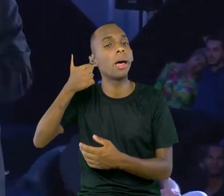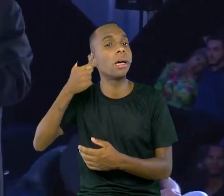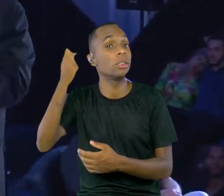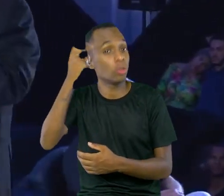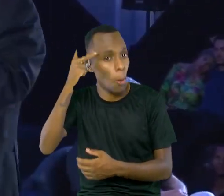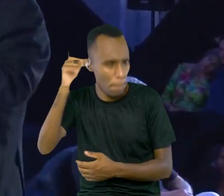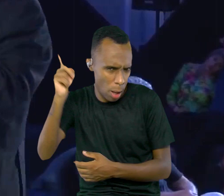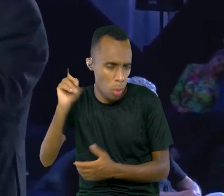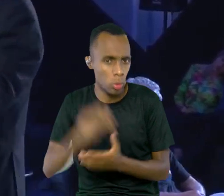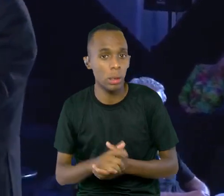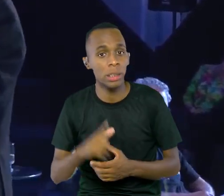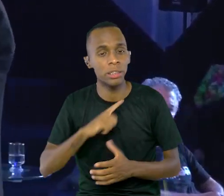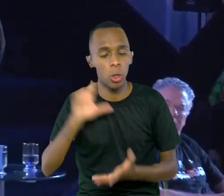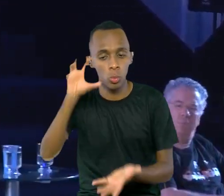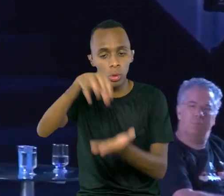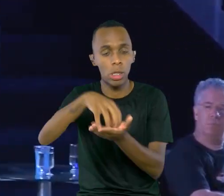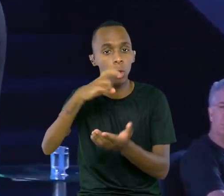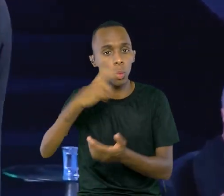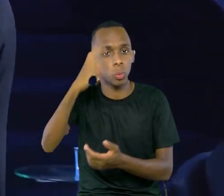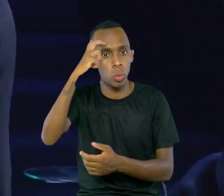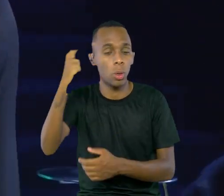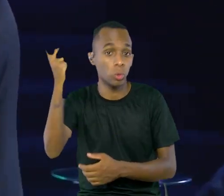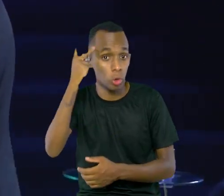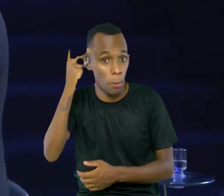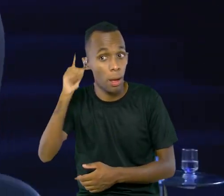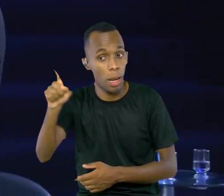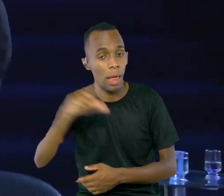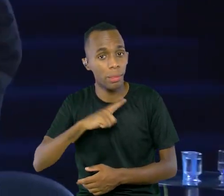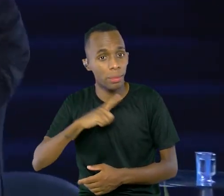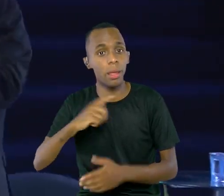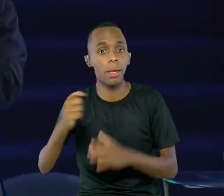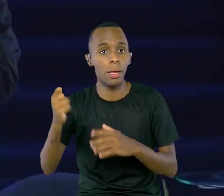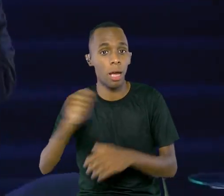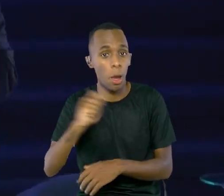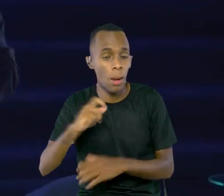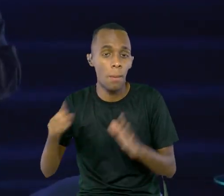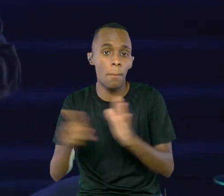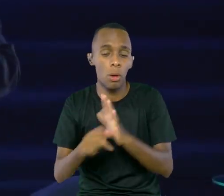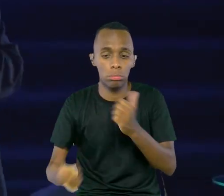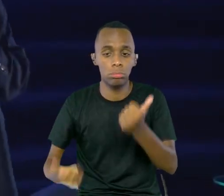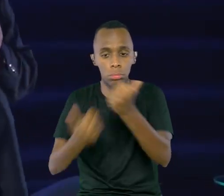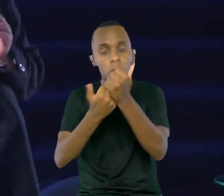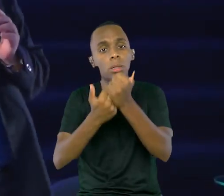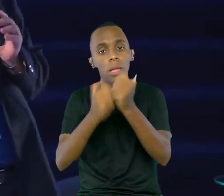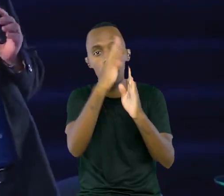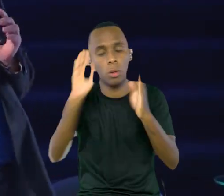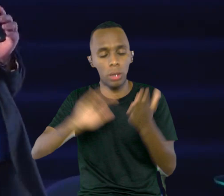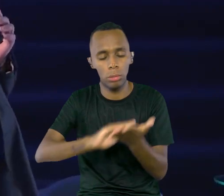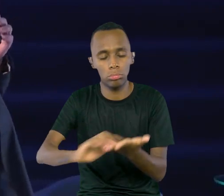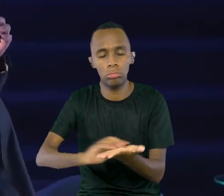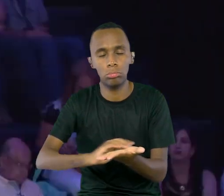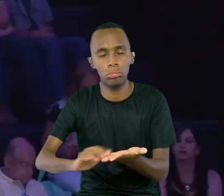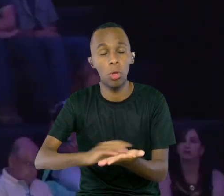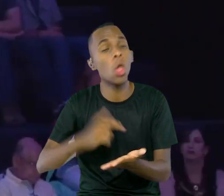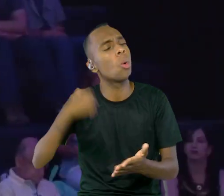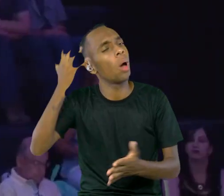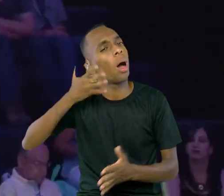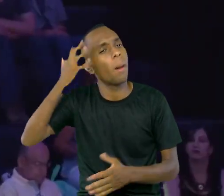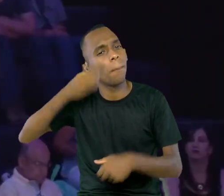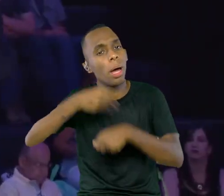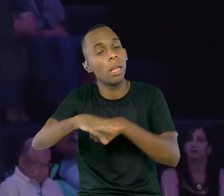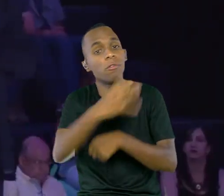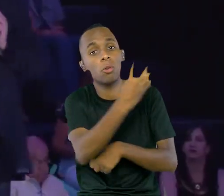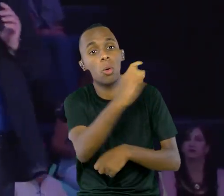cidade de São Paulo. Existe lá o Centro Cultural São Paulo e lá tem a Sociedade Amigos da Biblioteca Braille. E eu fui fazer